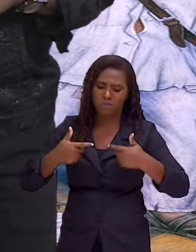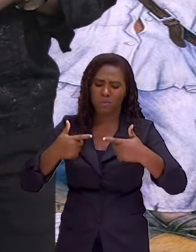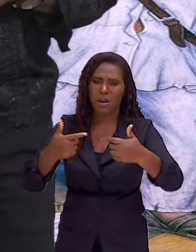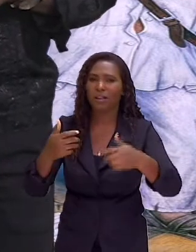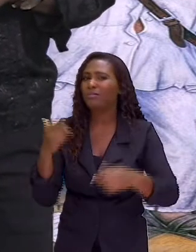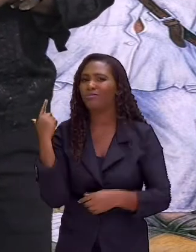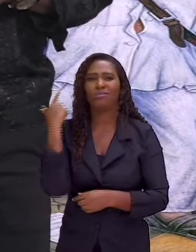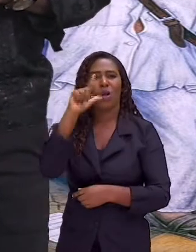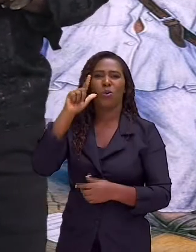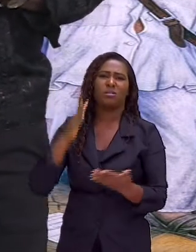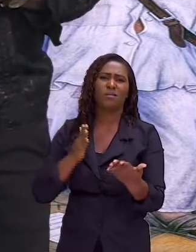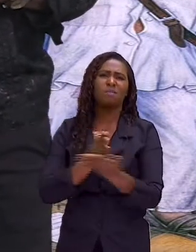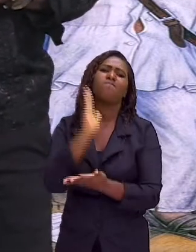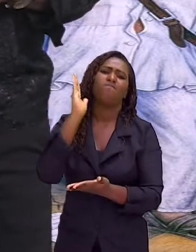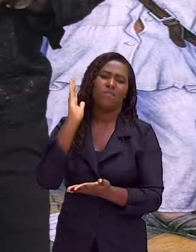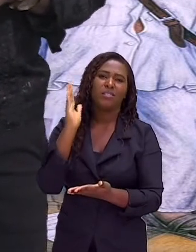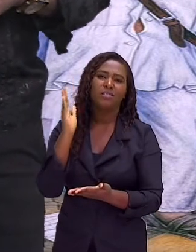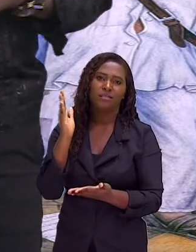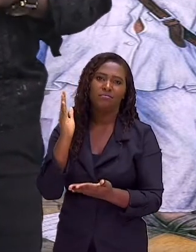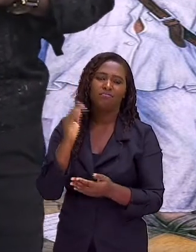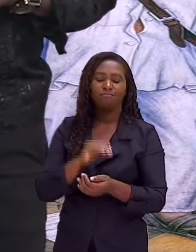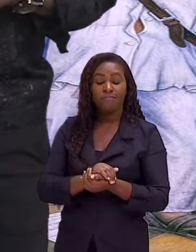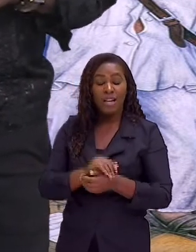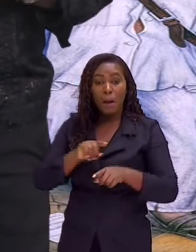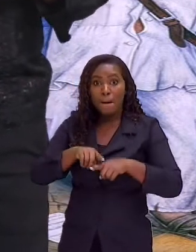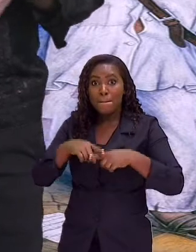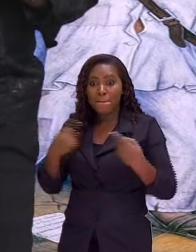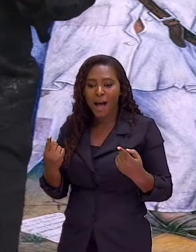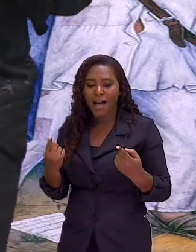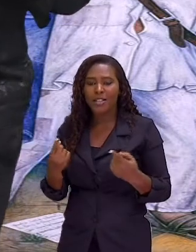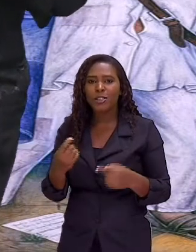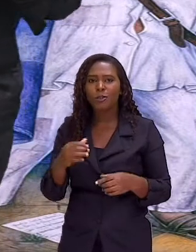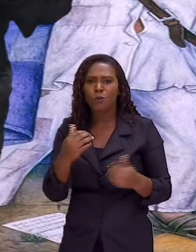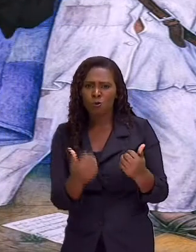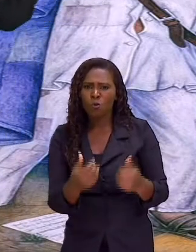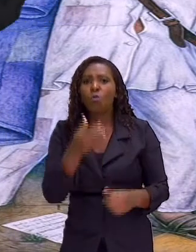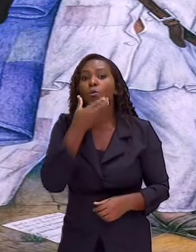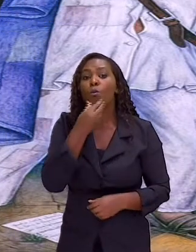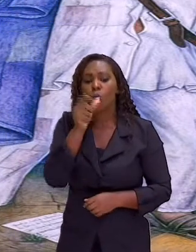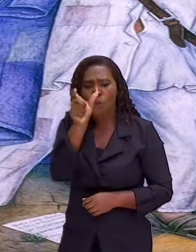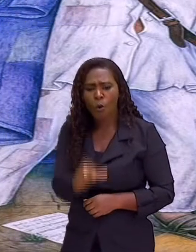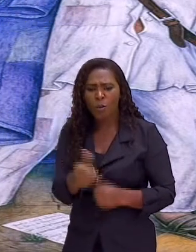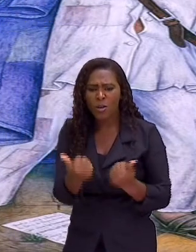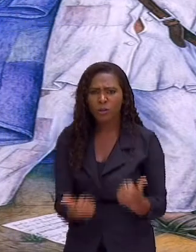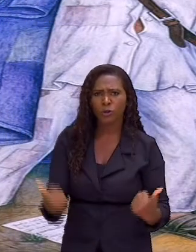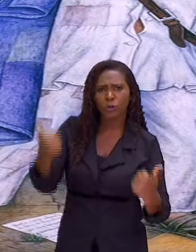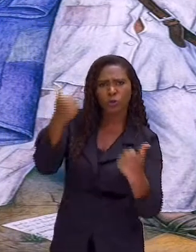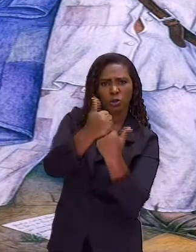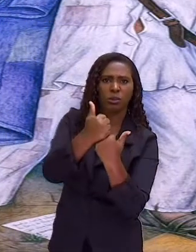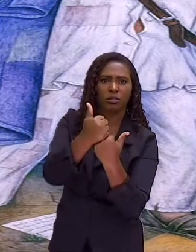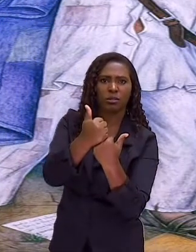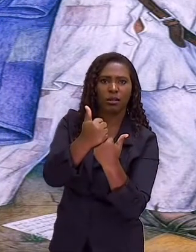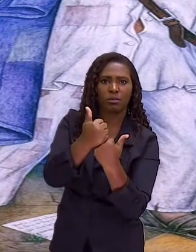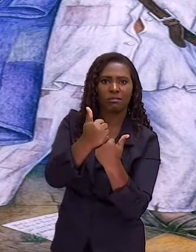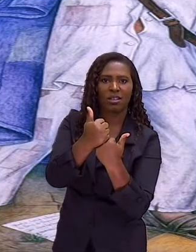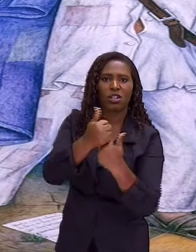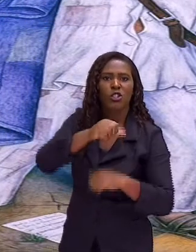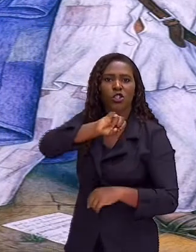Morelos organizou um novo levante popular, onde os limites da nova ordem